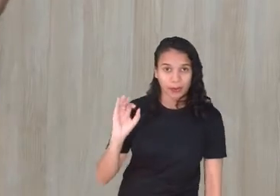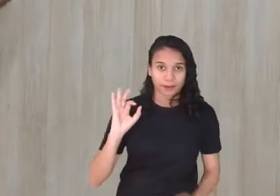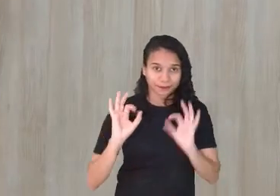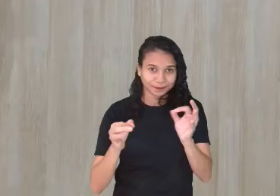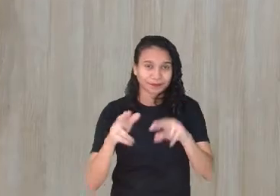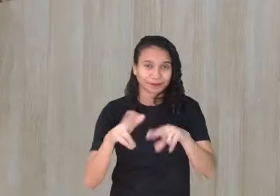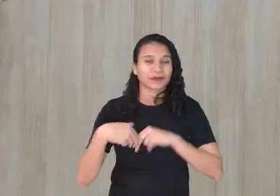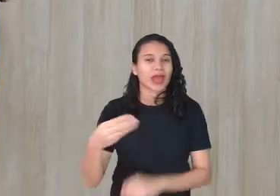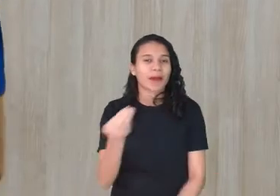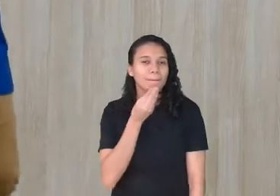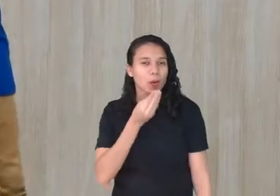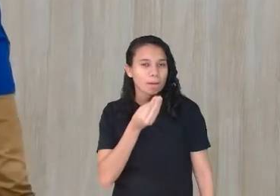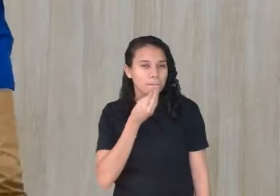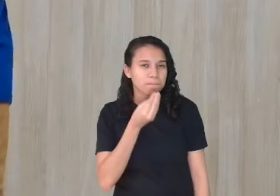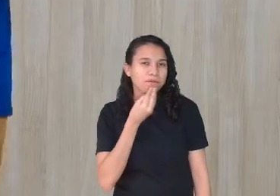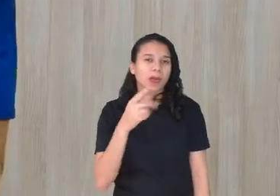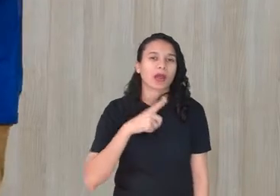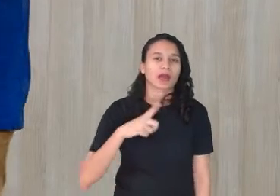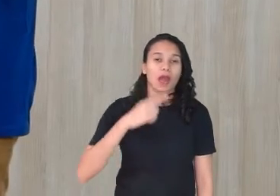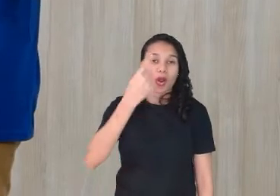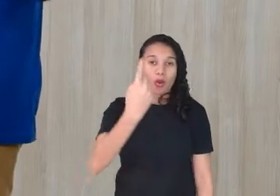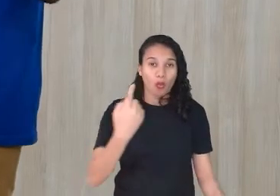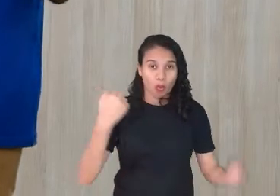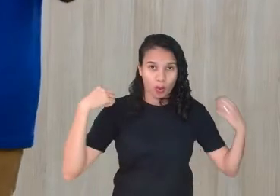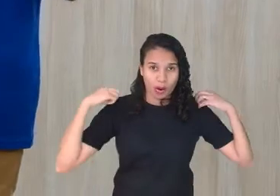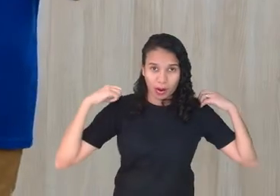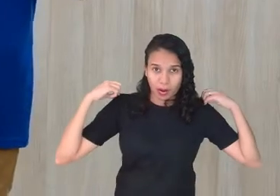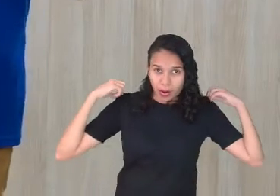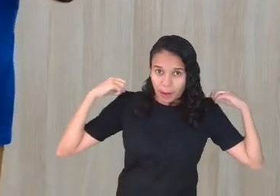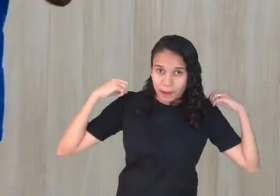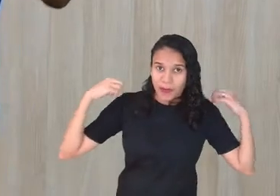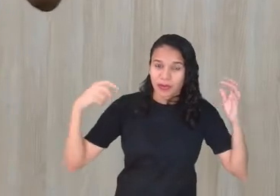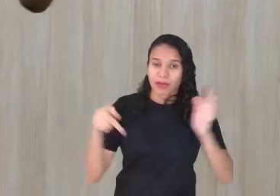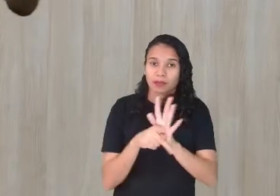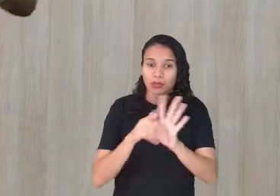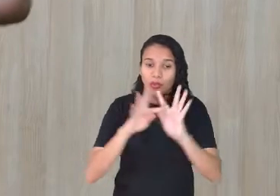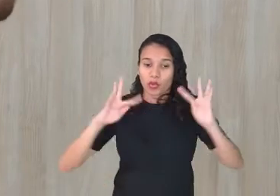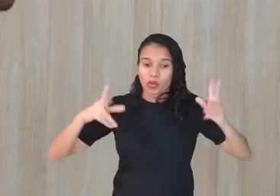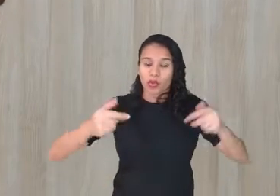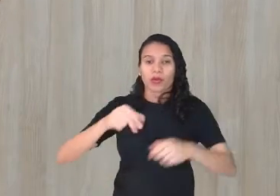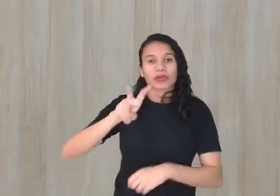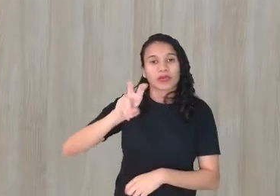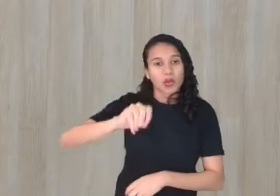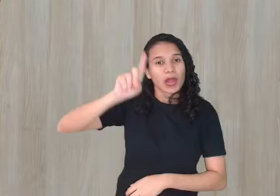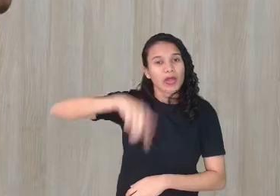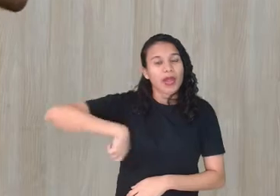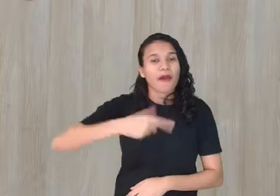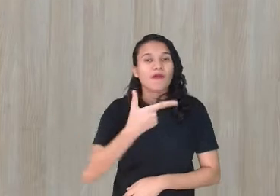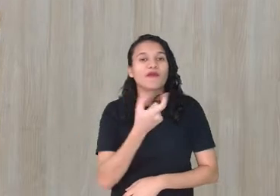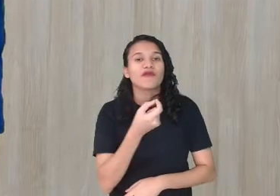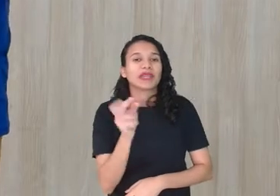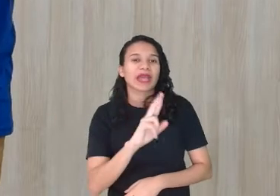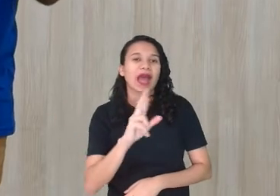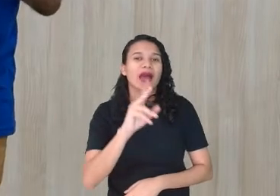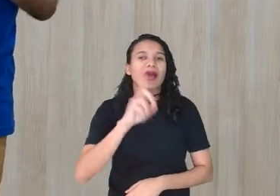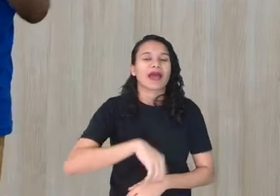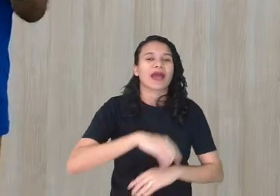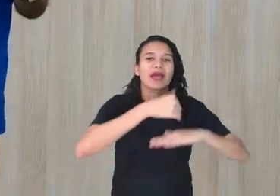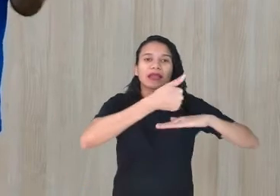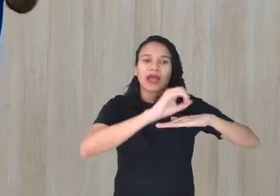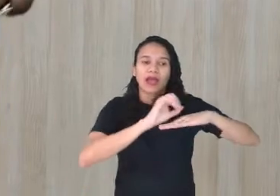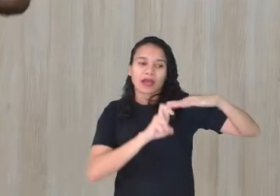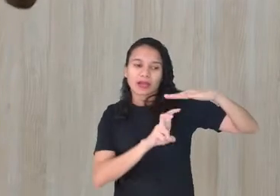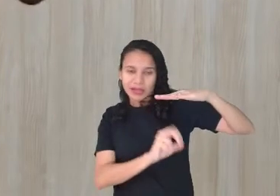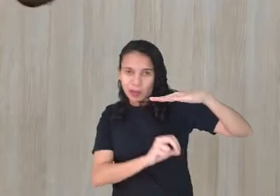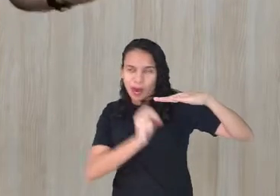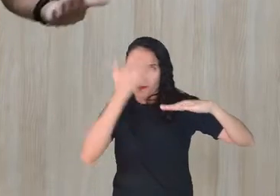Então, a probabilidade de eu pegar uma camisa lá, daquelas 50, que seja de R$20, é 10 em 50. Se eu